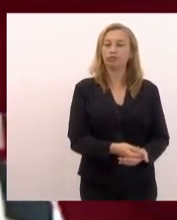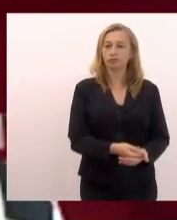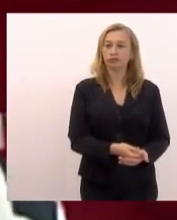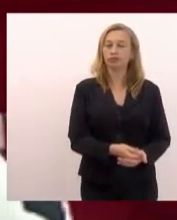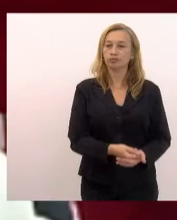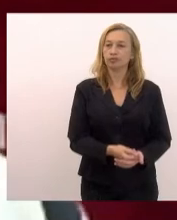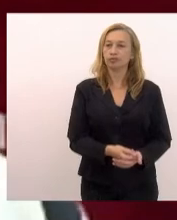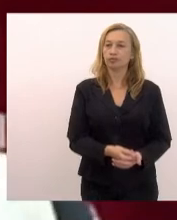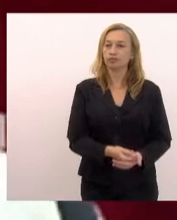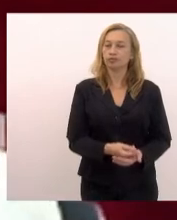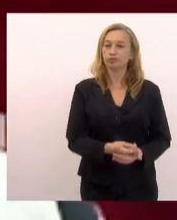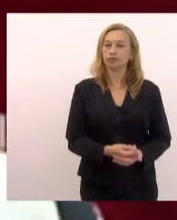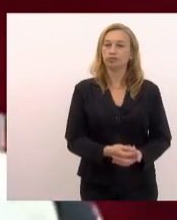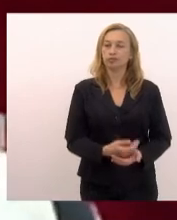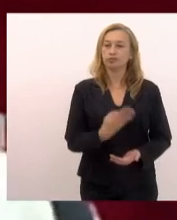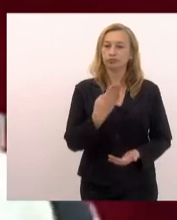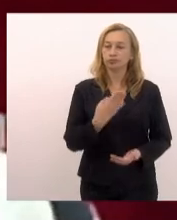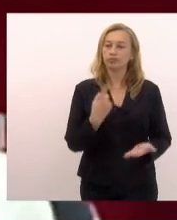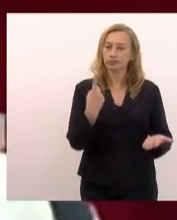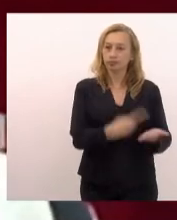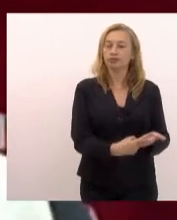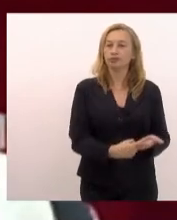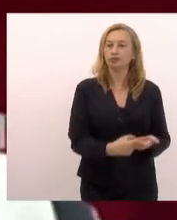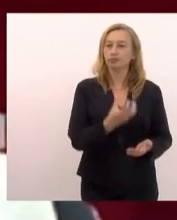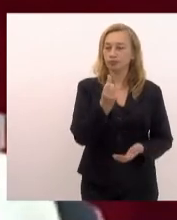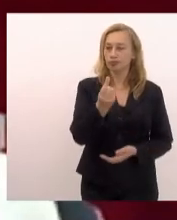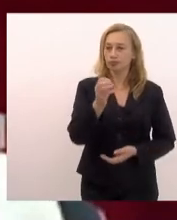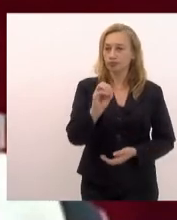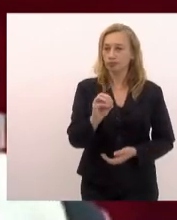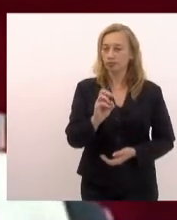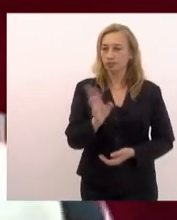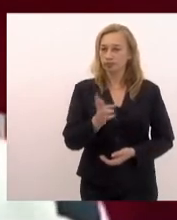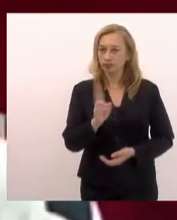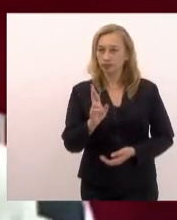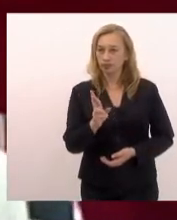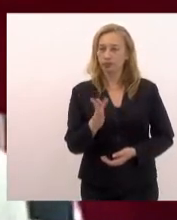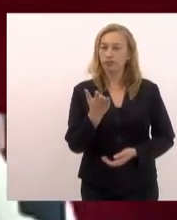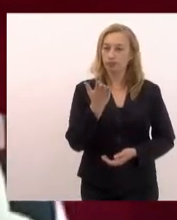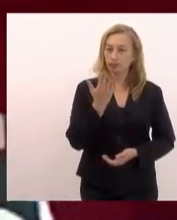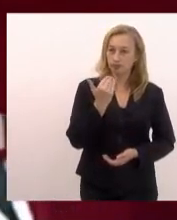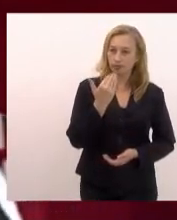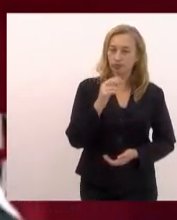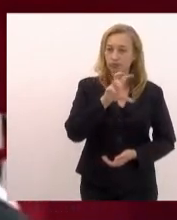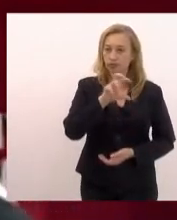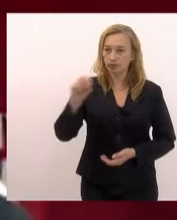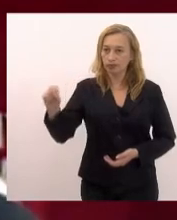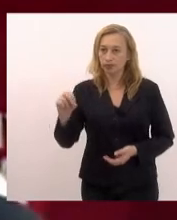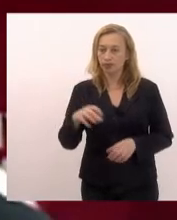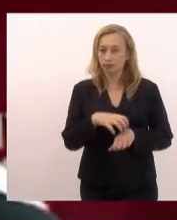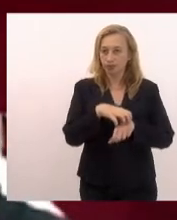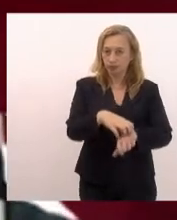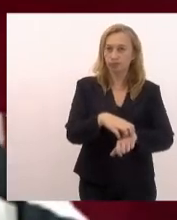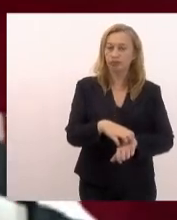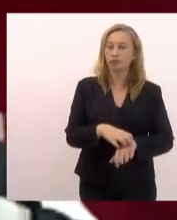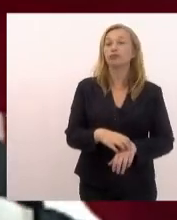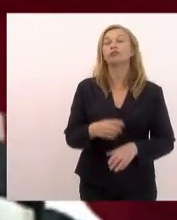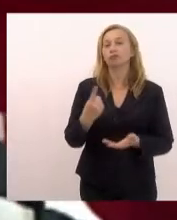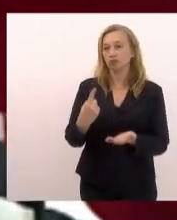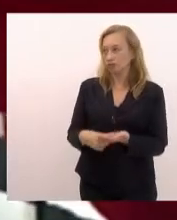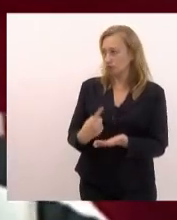garantir R$ 60 de auxílio alimentação para os policiais e R$ 500 de auxílio transporte, que foi isso que